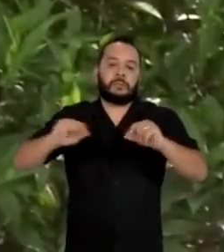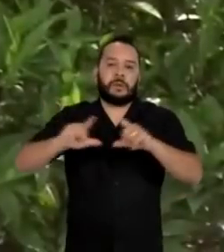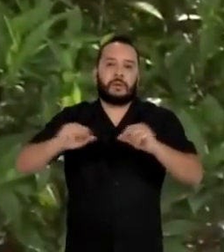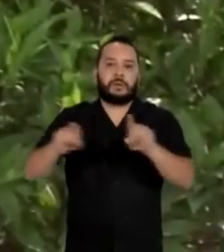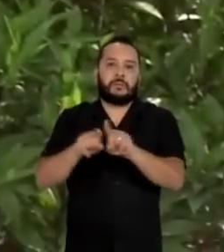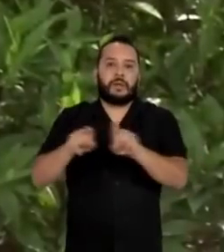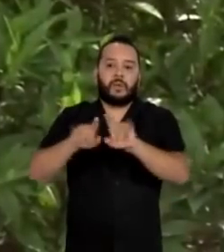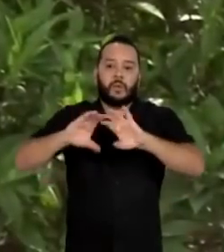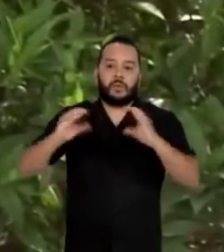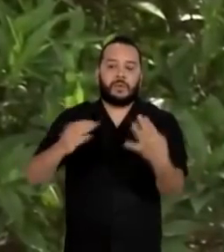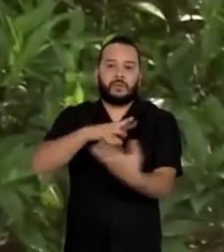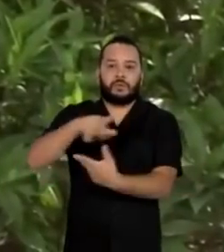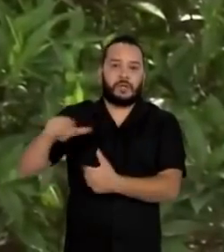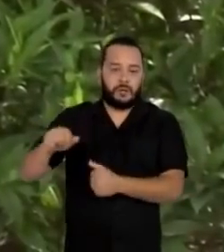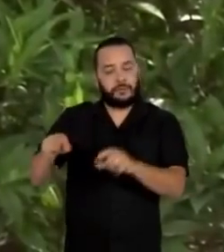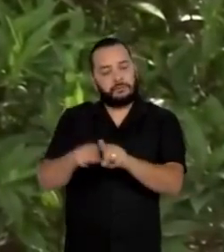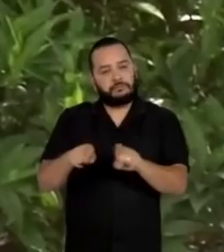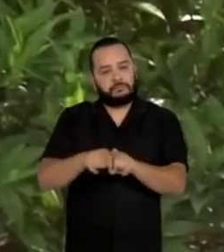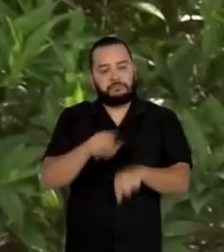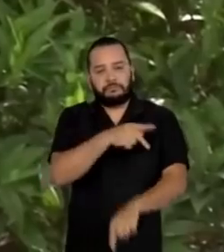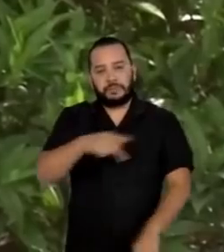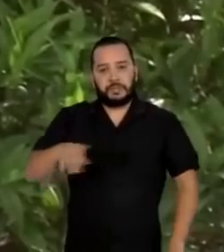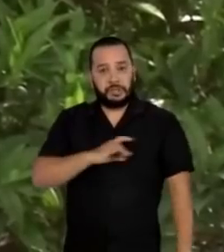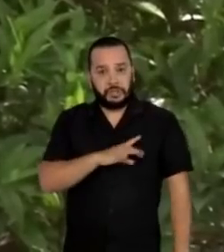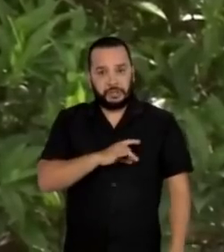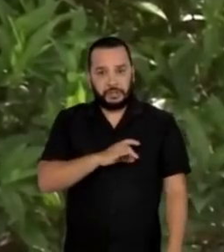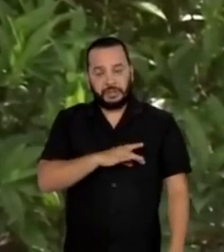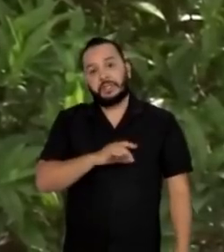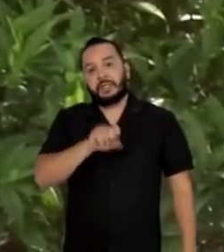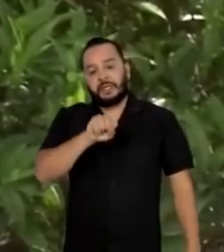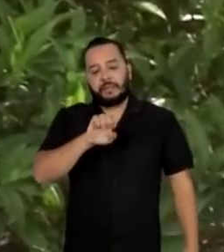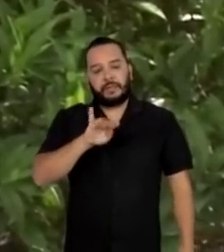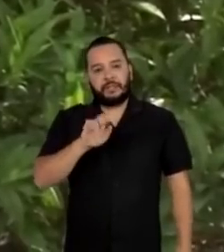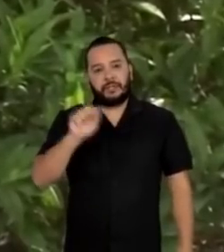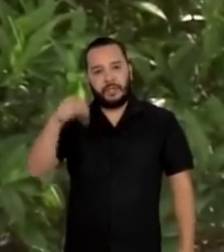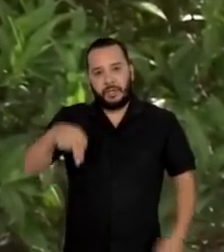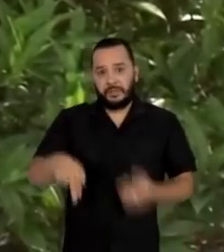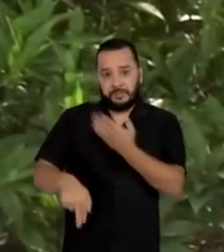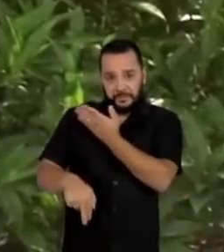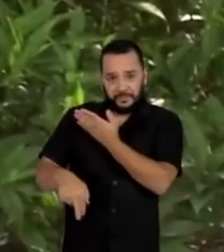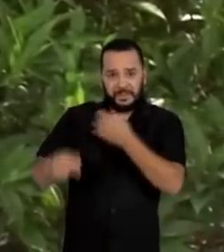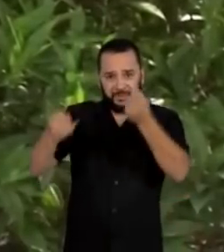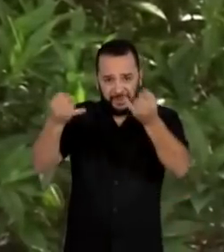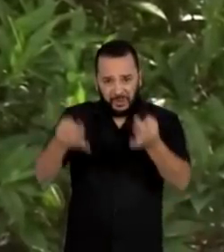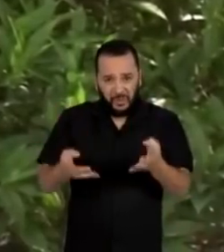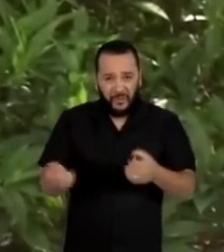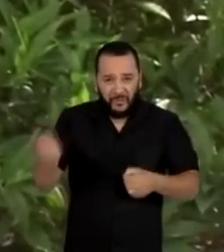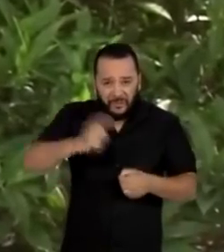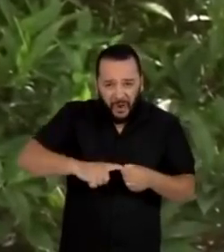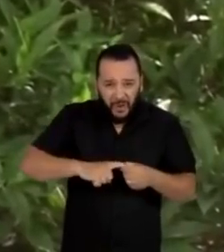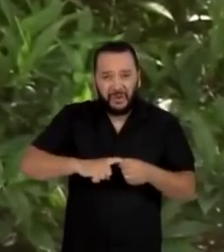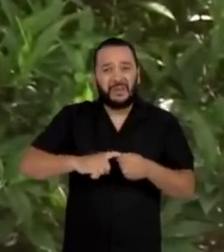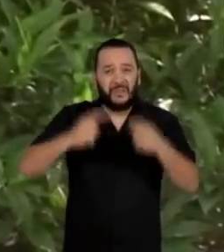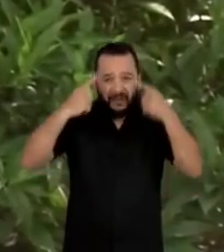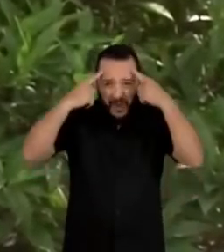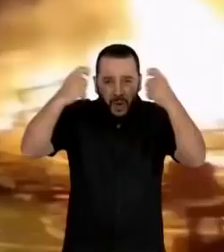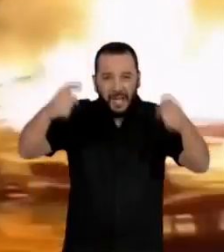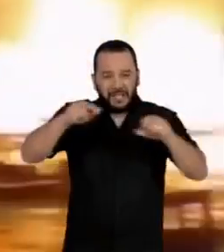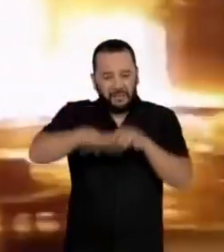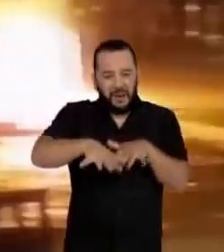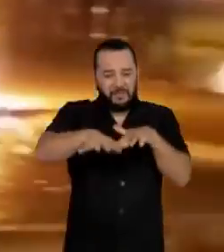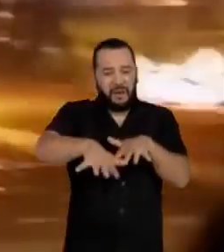O presidente chileno, Sebastián Piñera, alertou para o dano irreparável da volta da violência que aconteceu